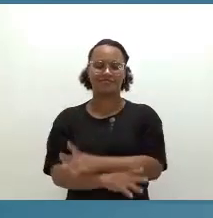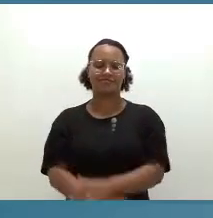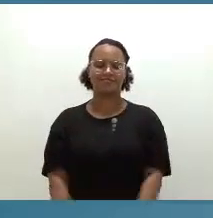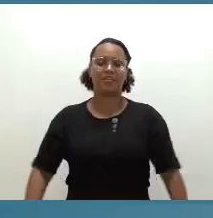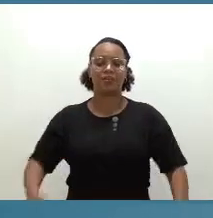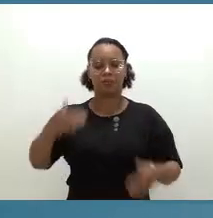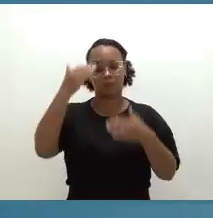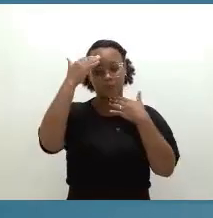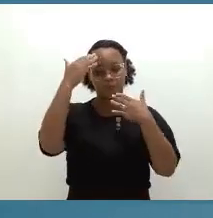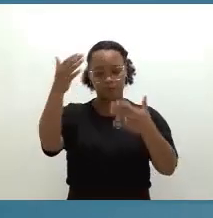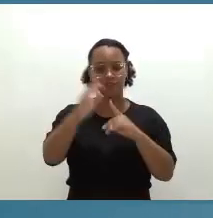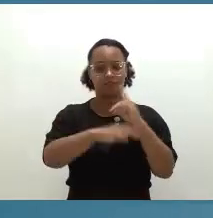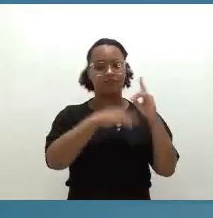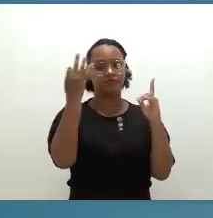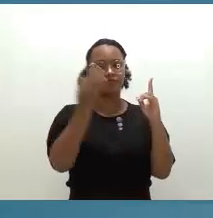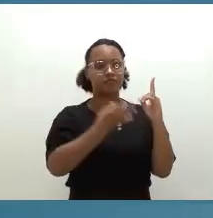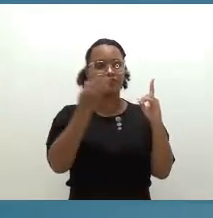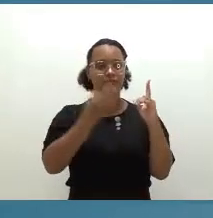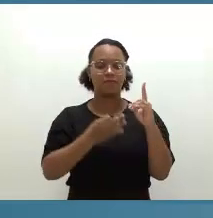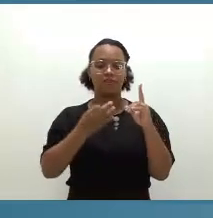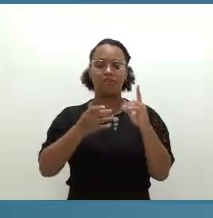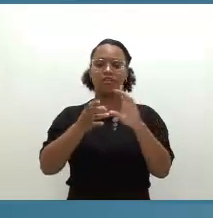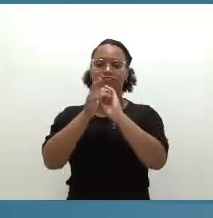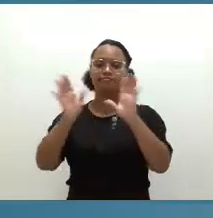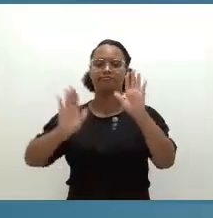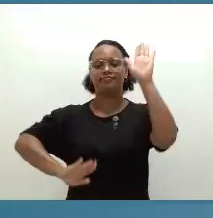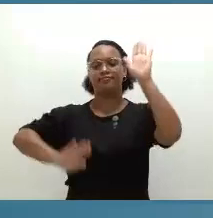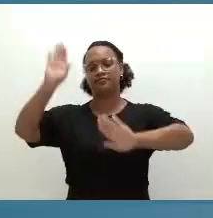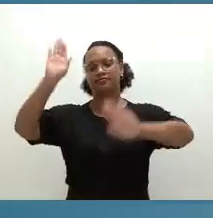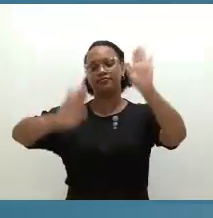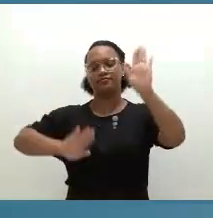Leonardo. Continua a facultada a palavra.